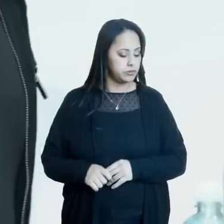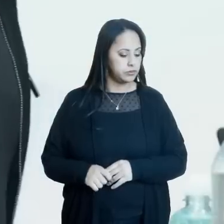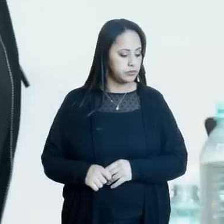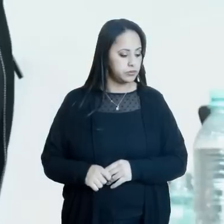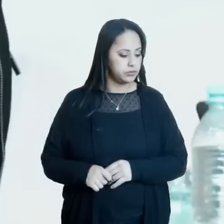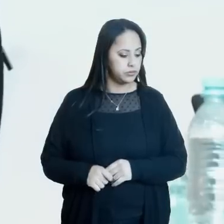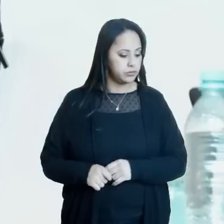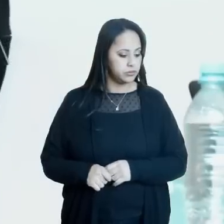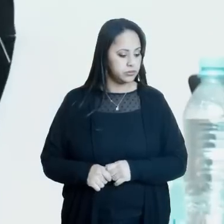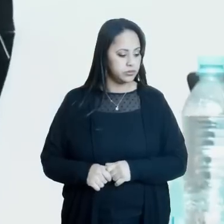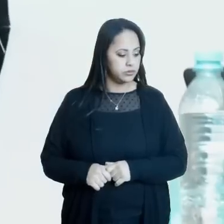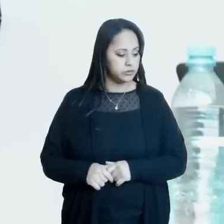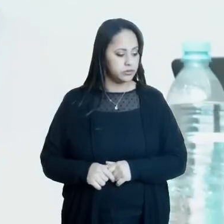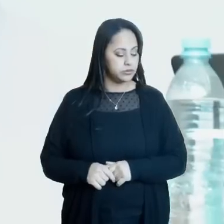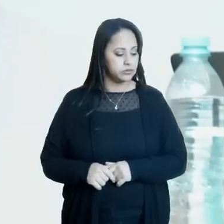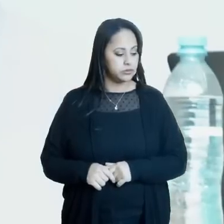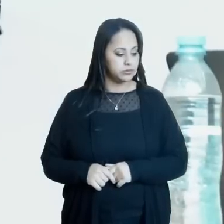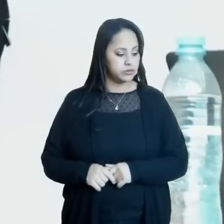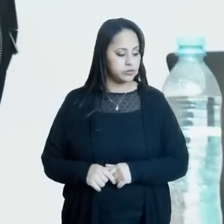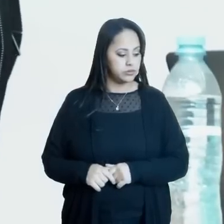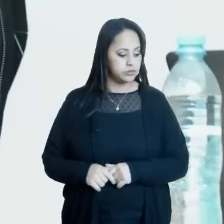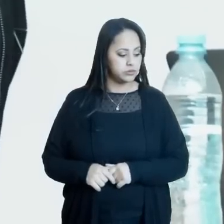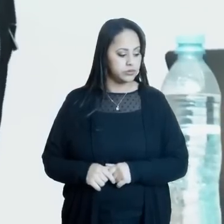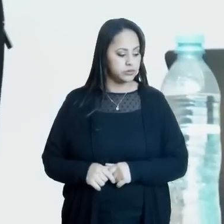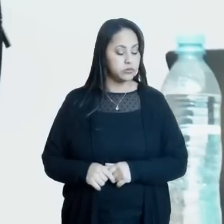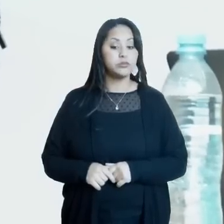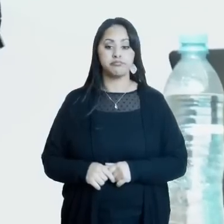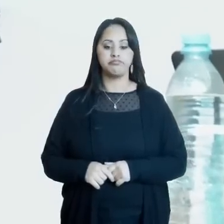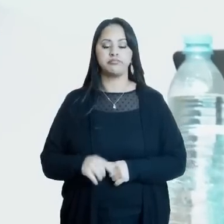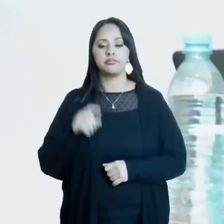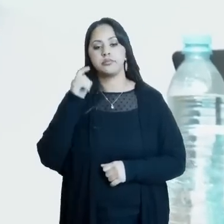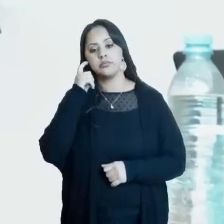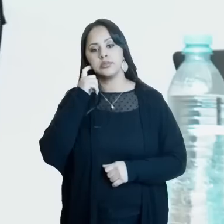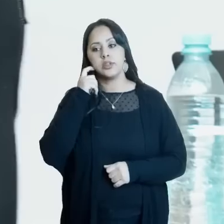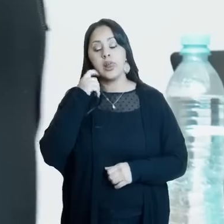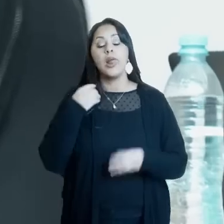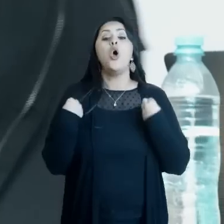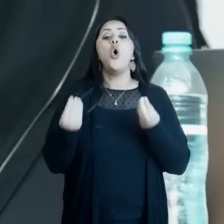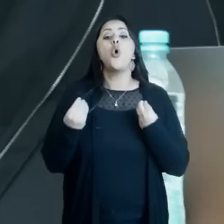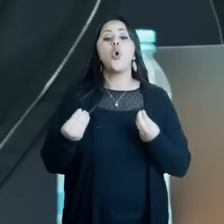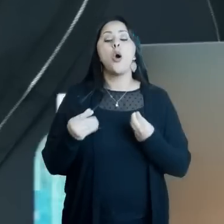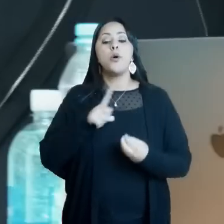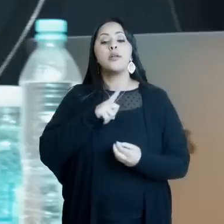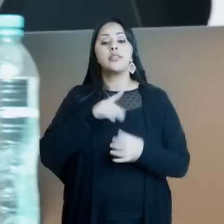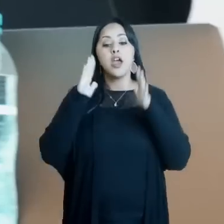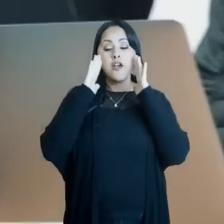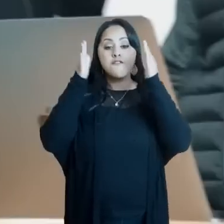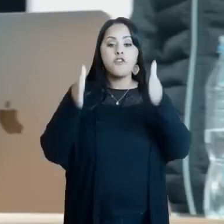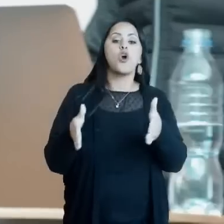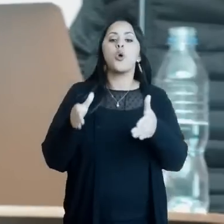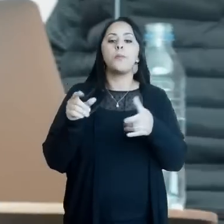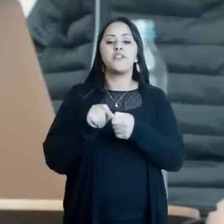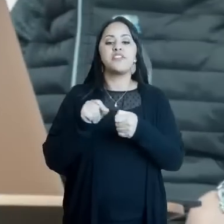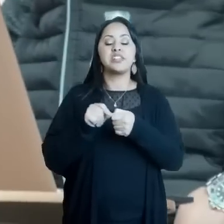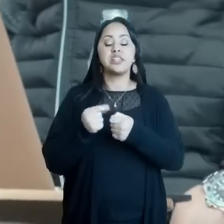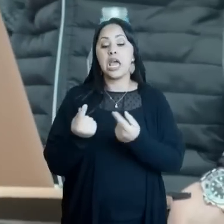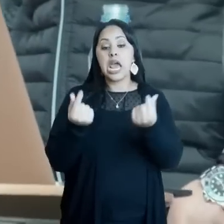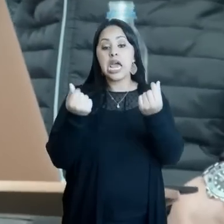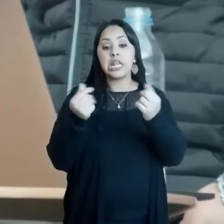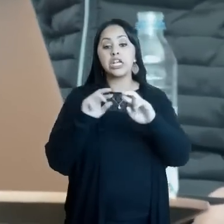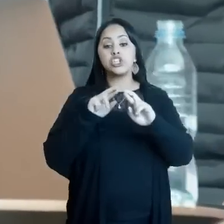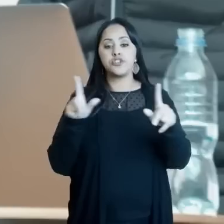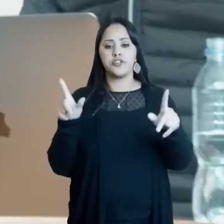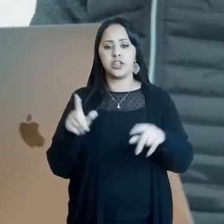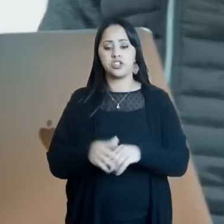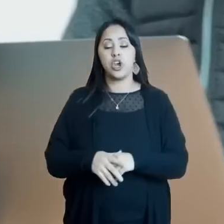fazer um intervalo. Essa pergunta a gente faz, né? Aham. Fernando Escobar. Como ter foco para executar novas fontes de renda, sendo que a minha